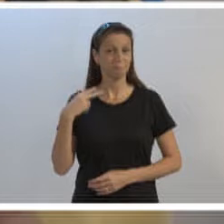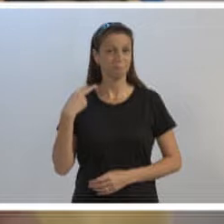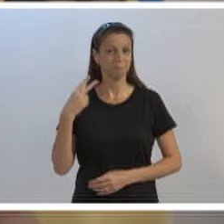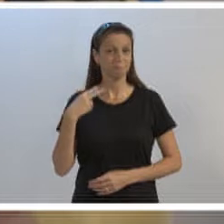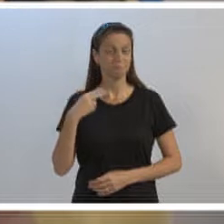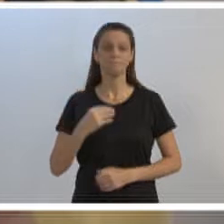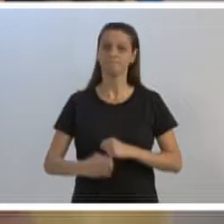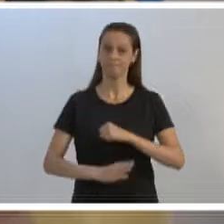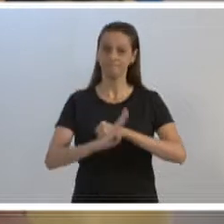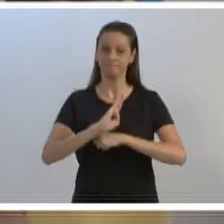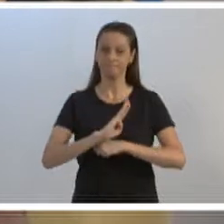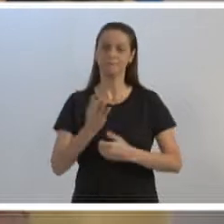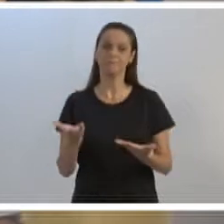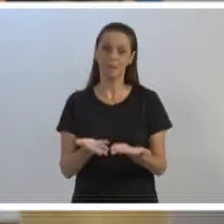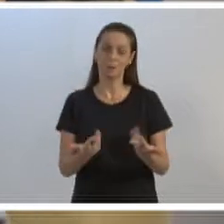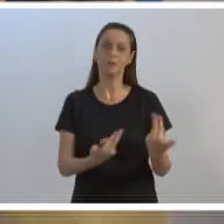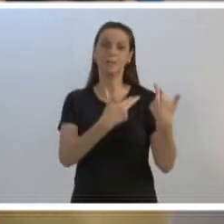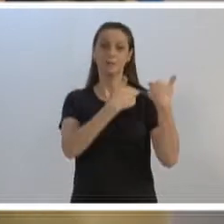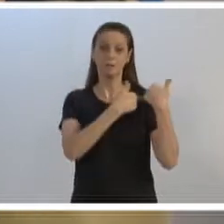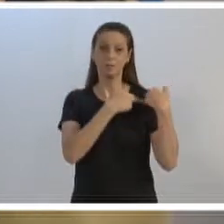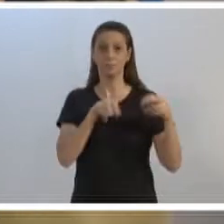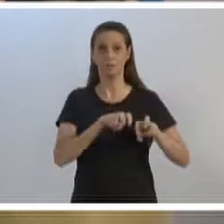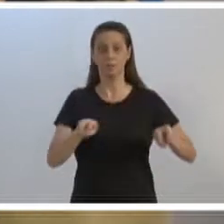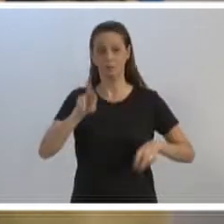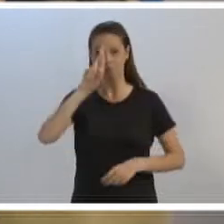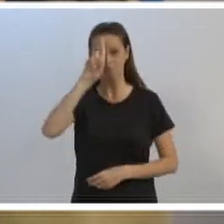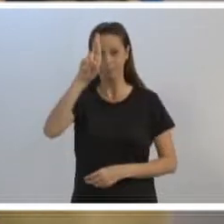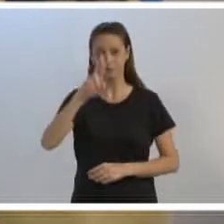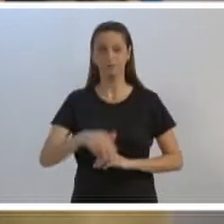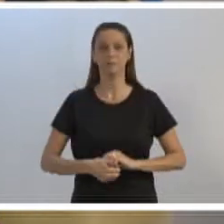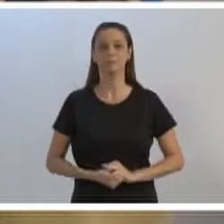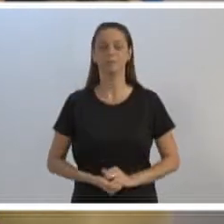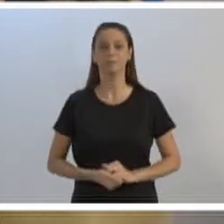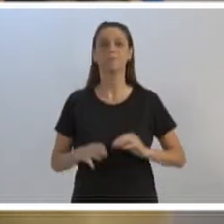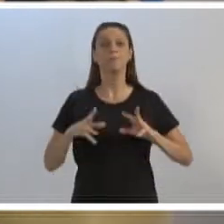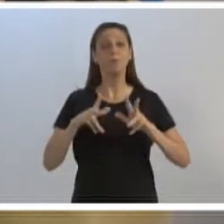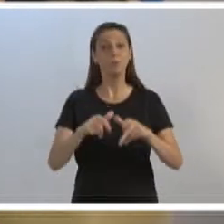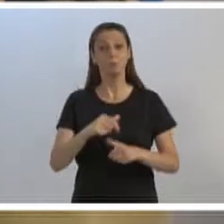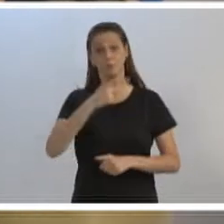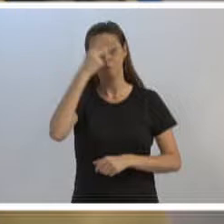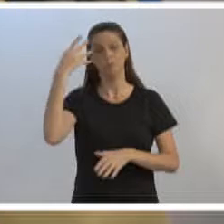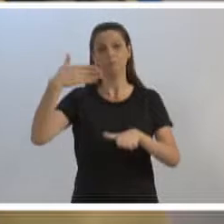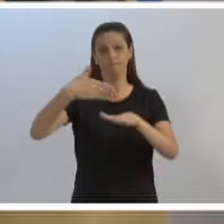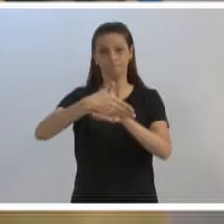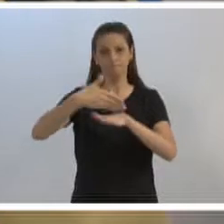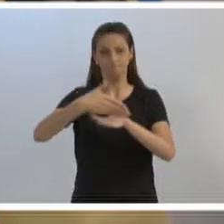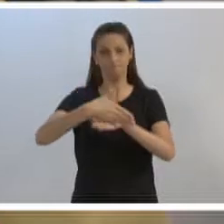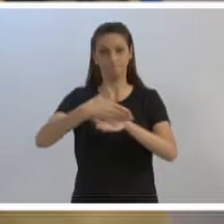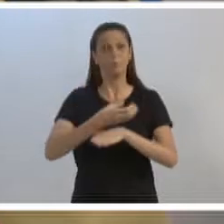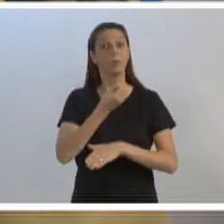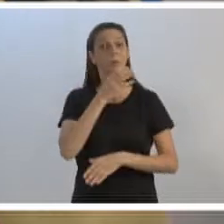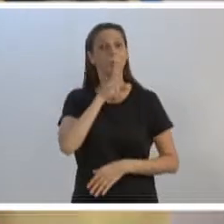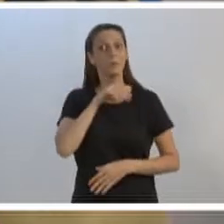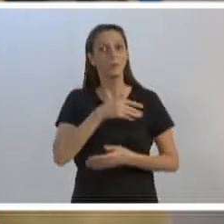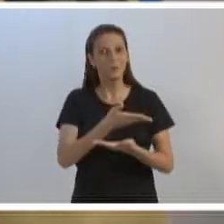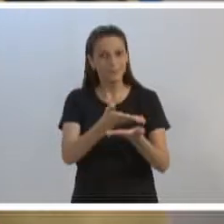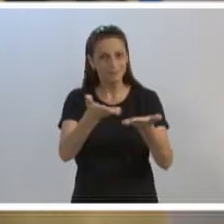vereador Zeca, que ora dirige os trabalhos da mesa, a todos aqui presentes, uma boa